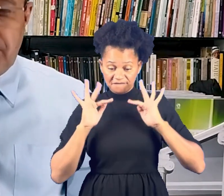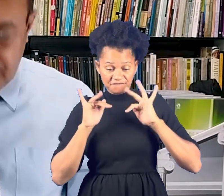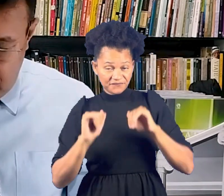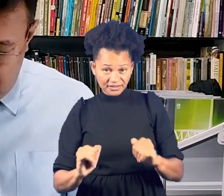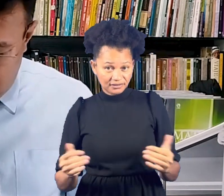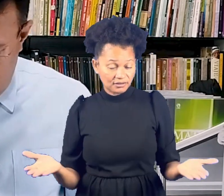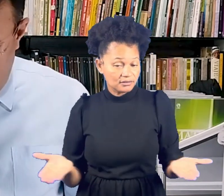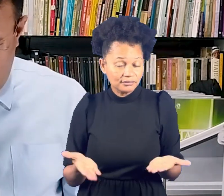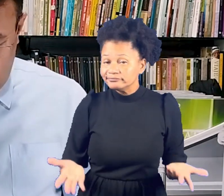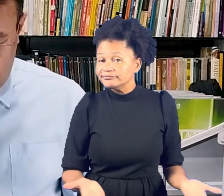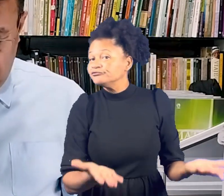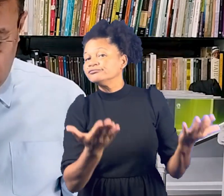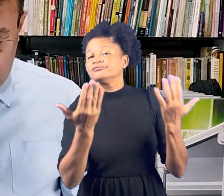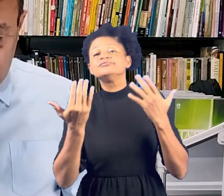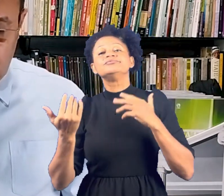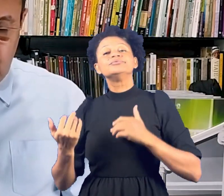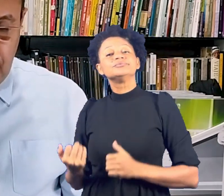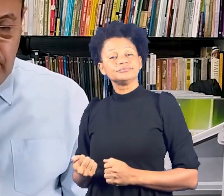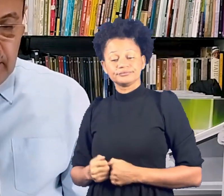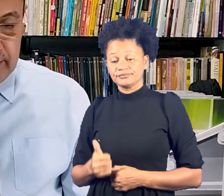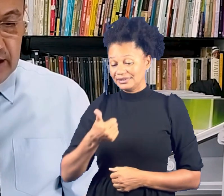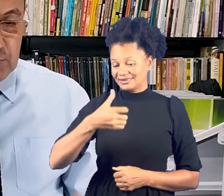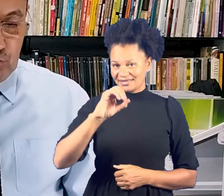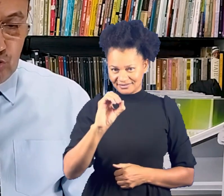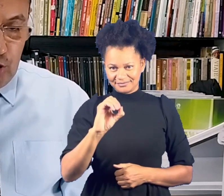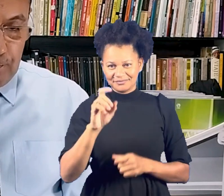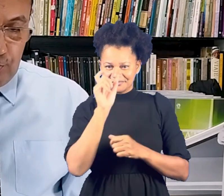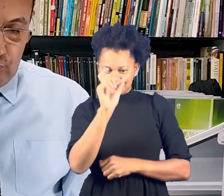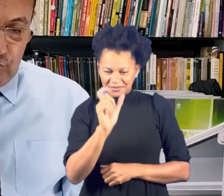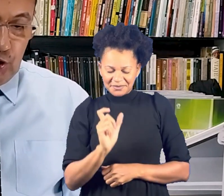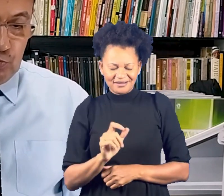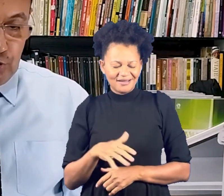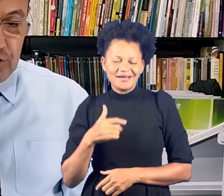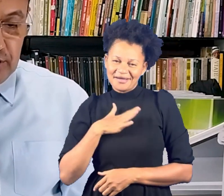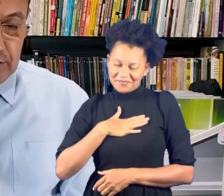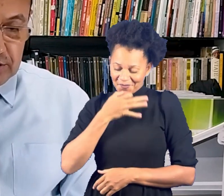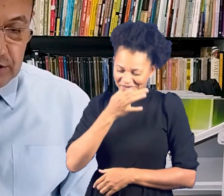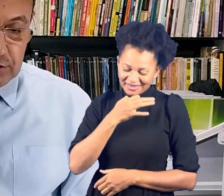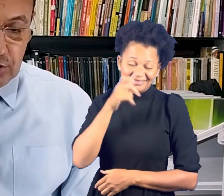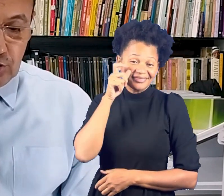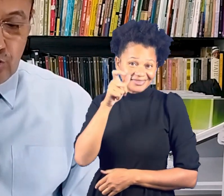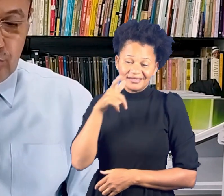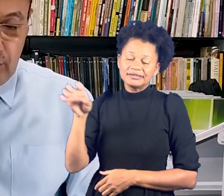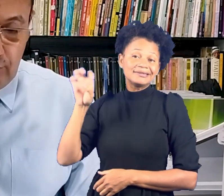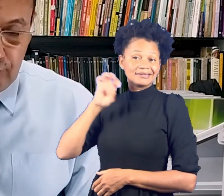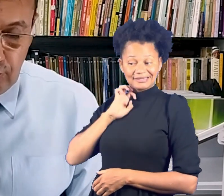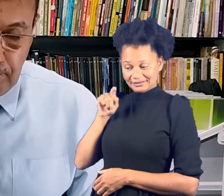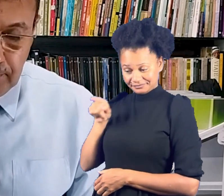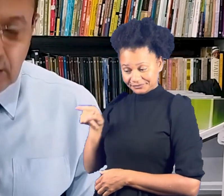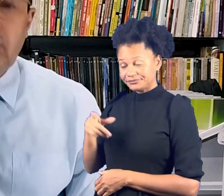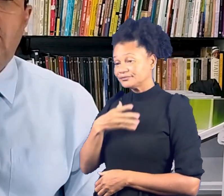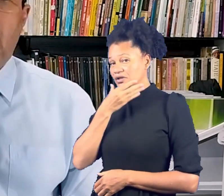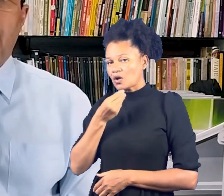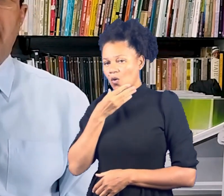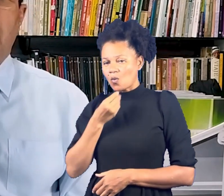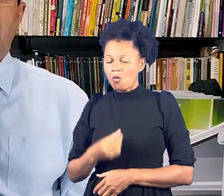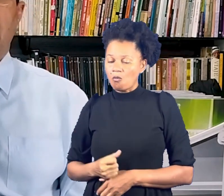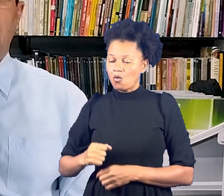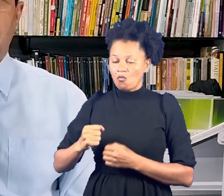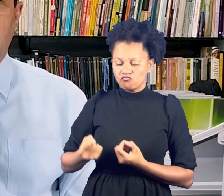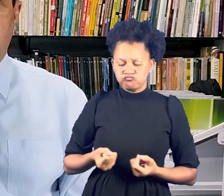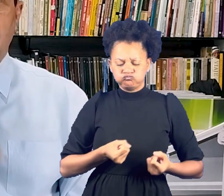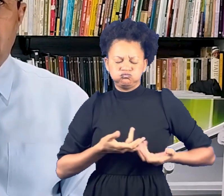E finalizando então, vamos para o nosso 10º tópico, que eu acho muito interessante. Estevão, um